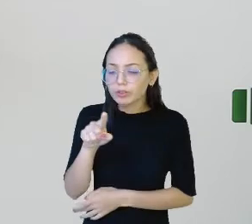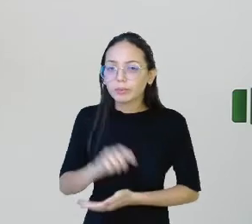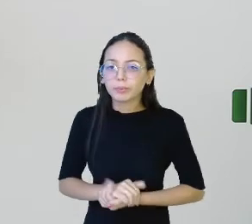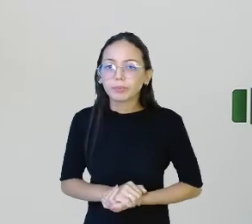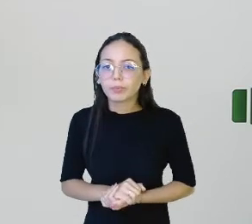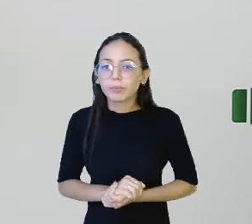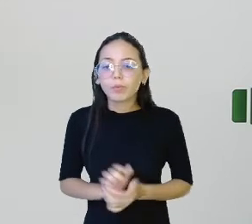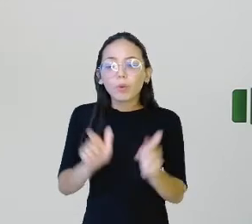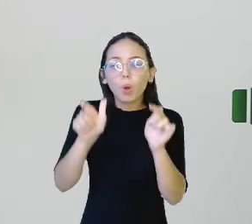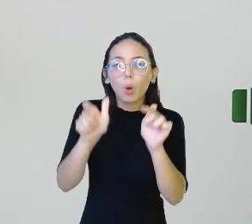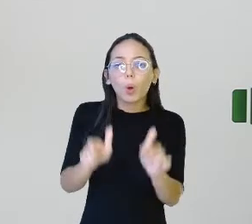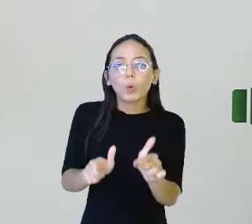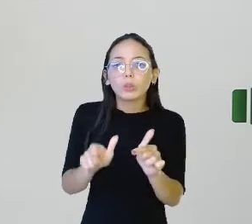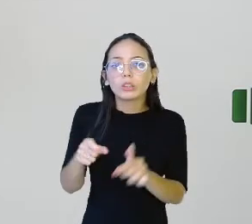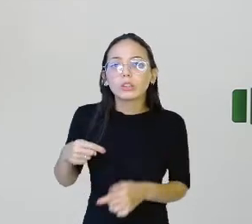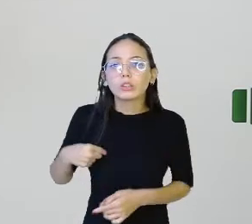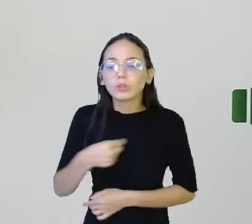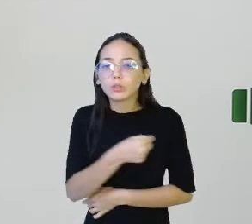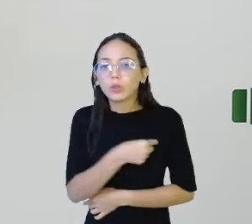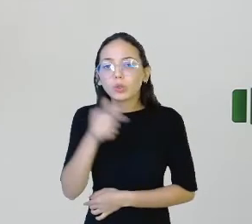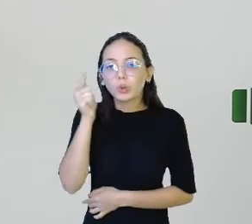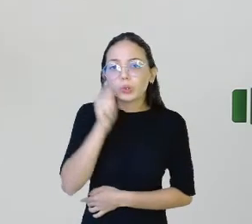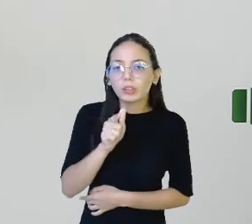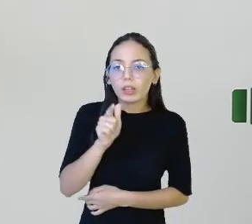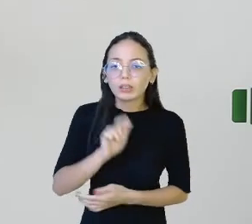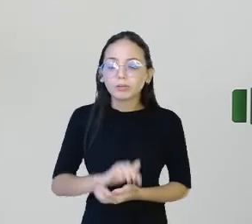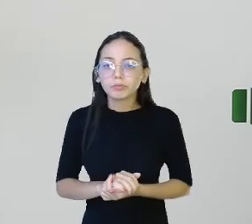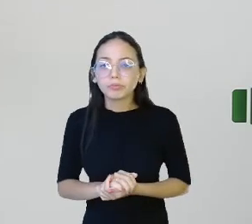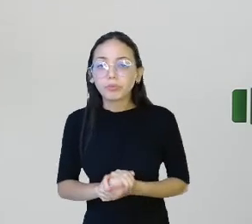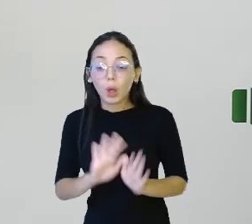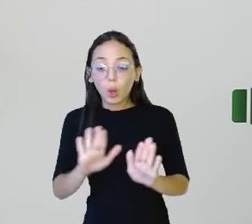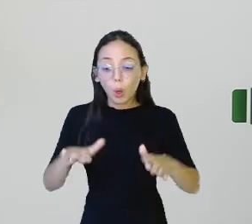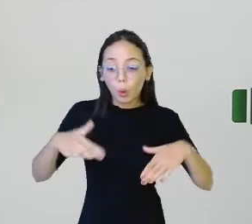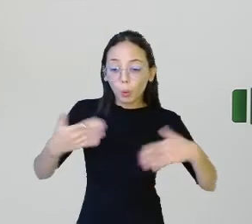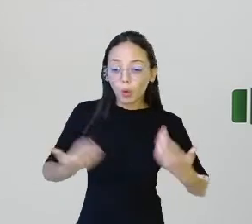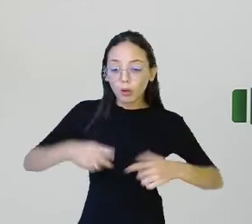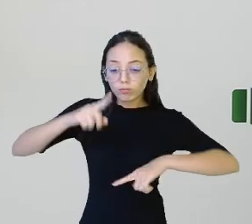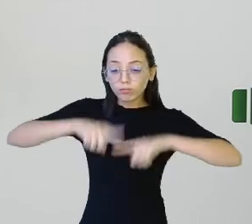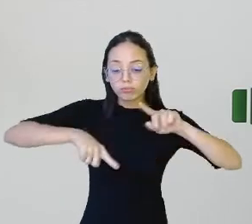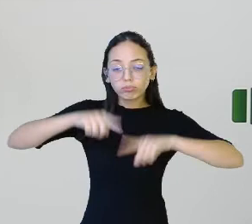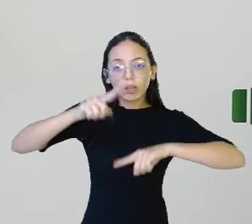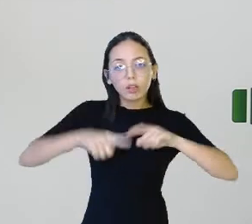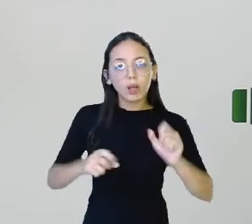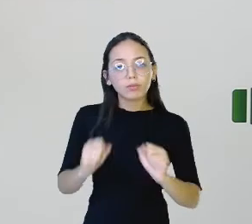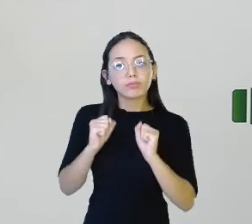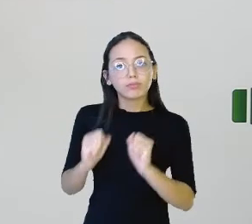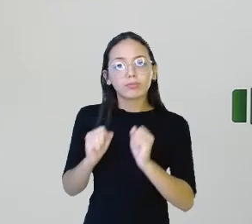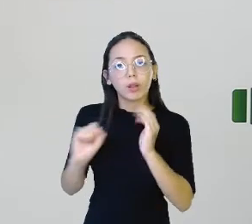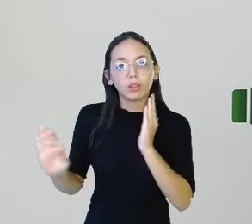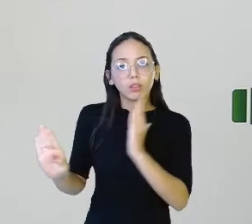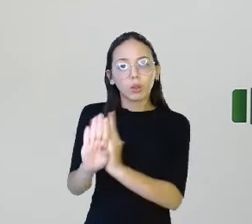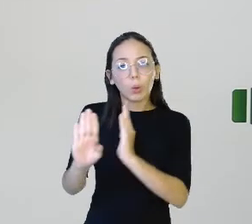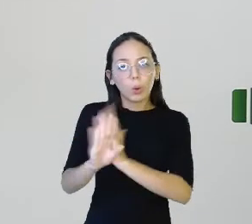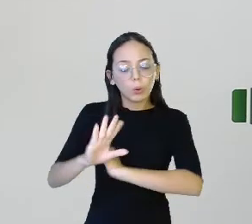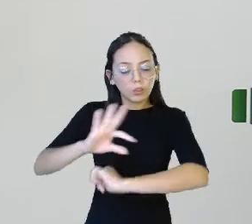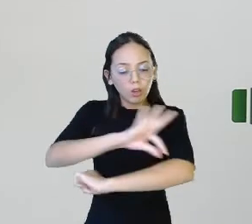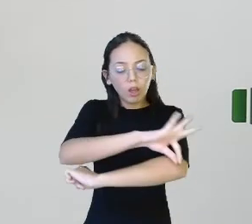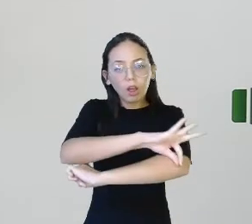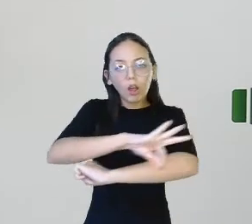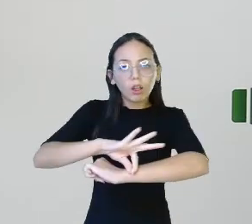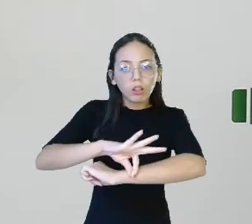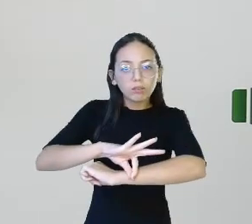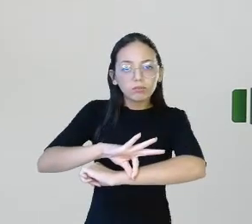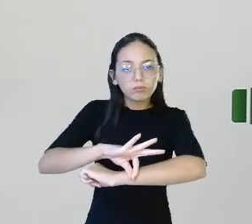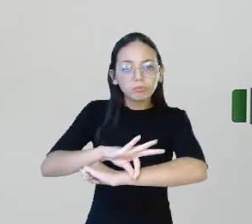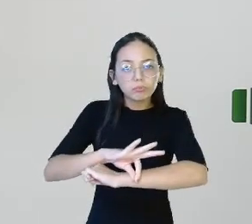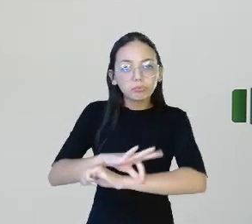gente consegue, que instrumento a gente pode encontrar uma reta numerada? Ou seja,